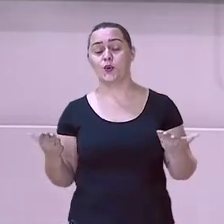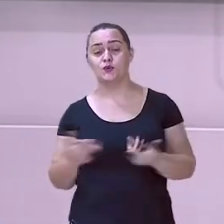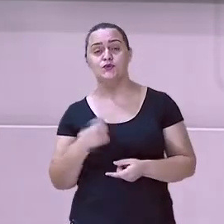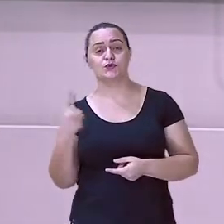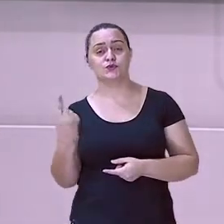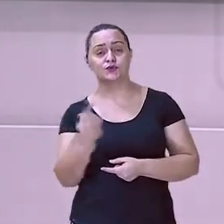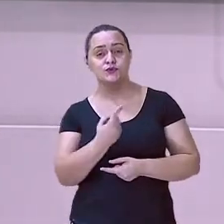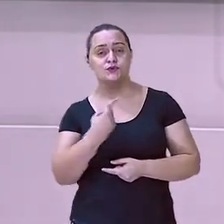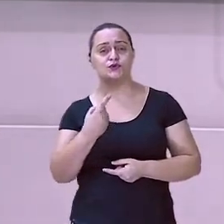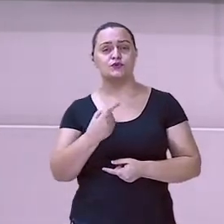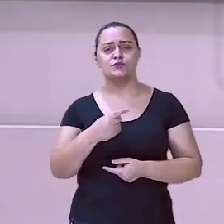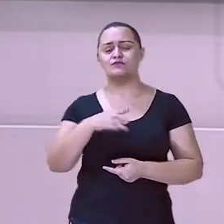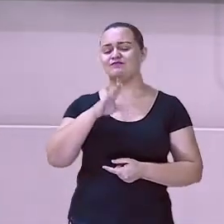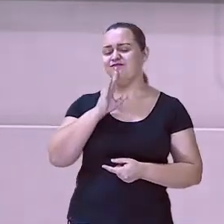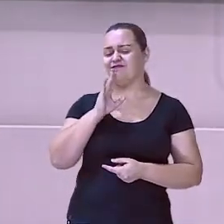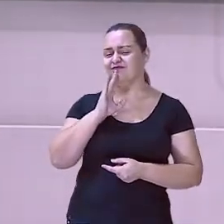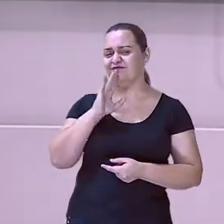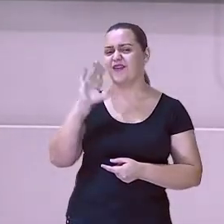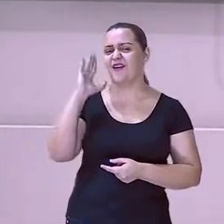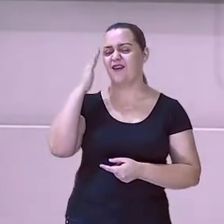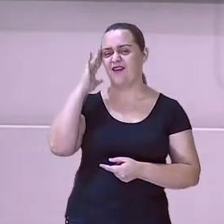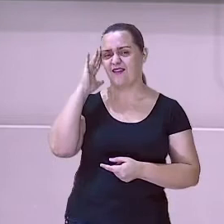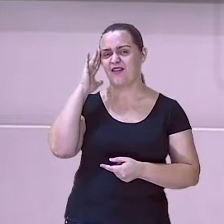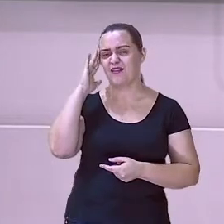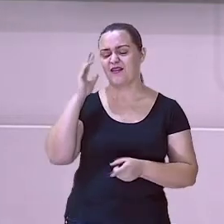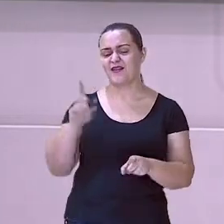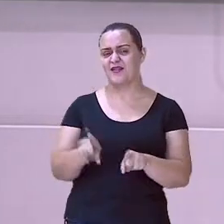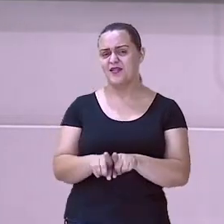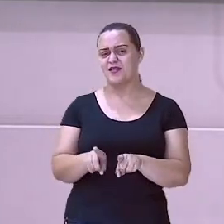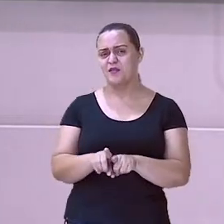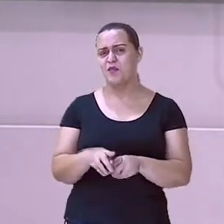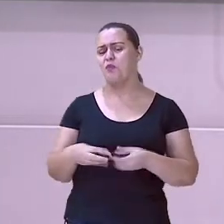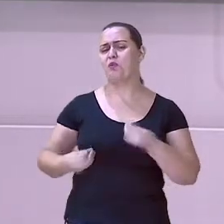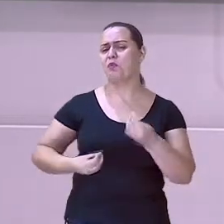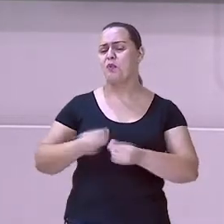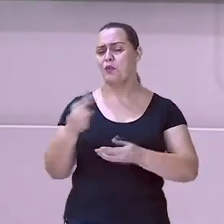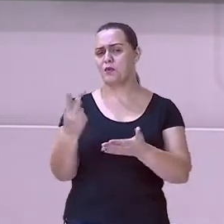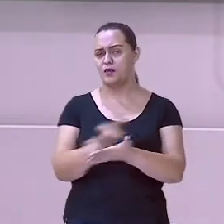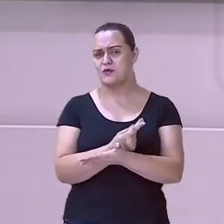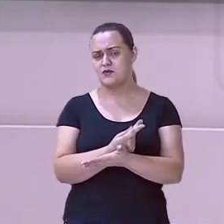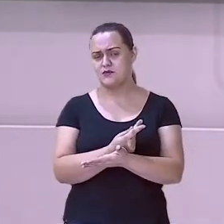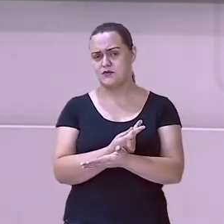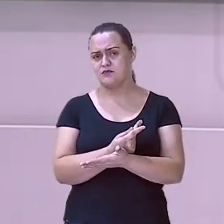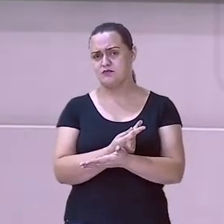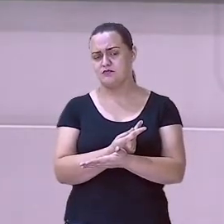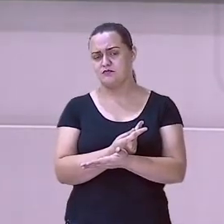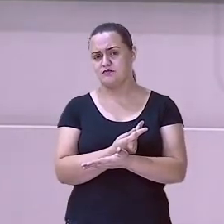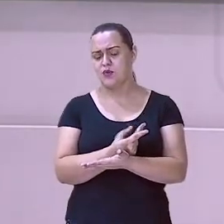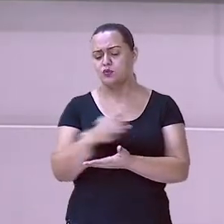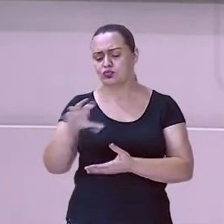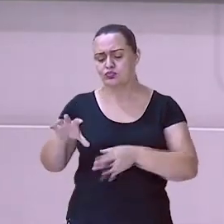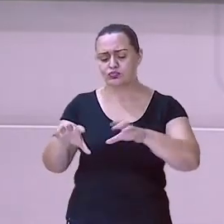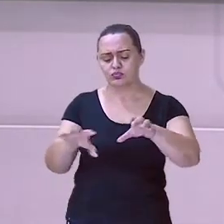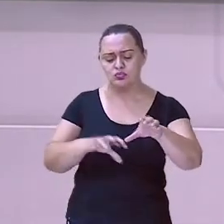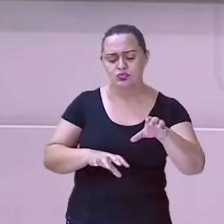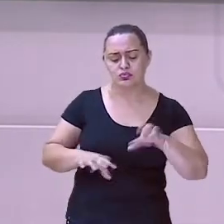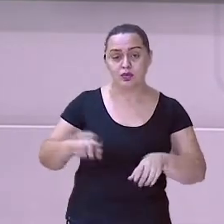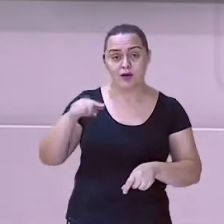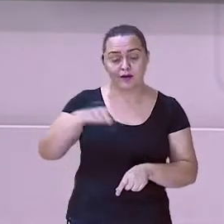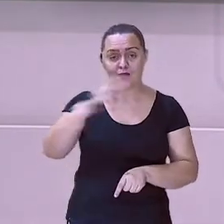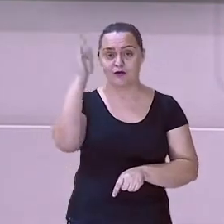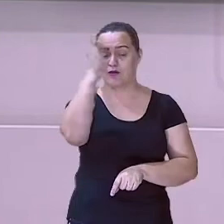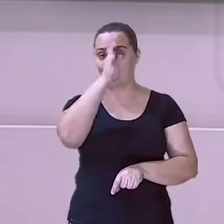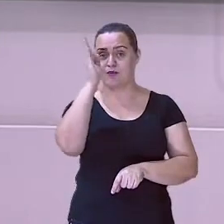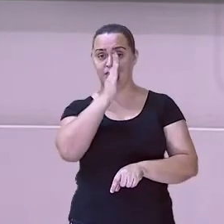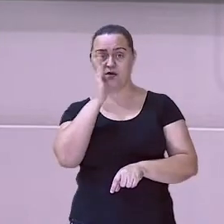isso. Porque, na verdade, essas demarcações de terra que nós temos hoje, ela não foi feita